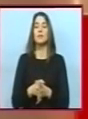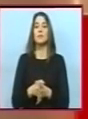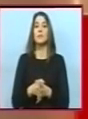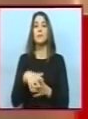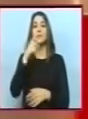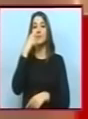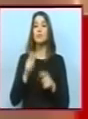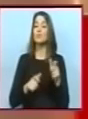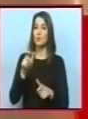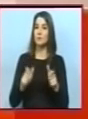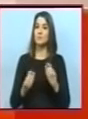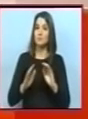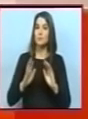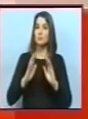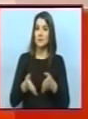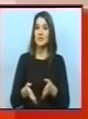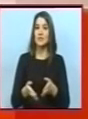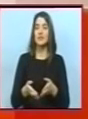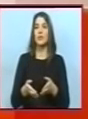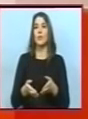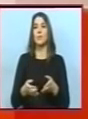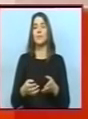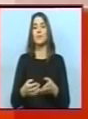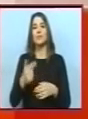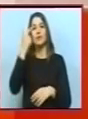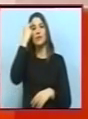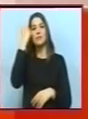As pessoas precisam de não perder